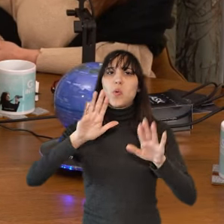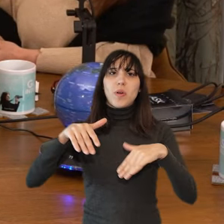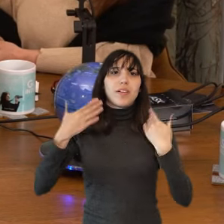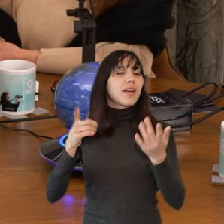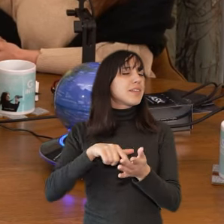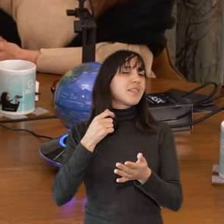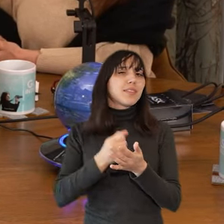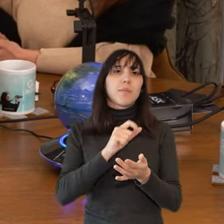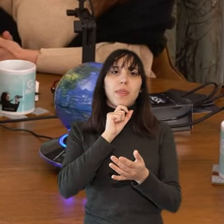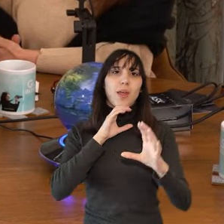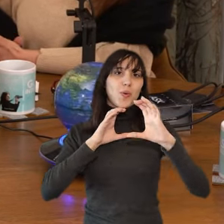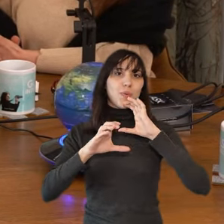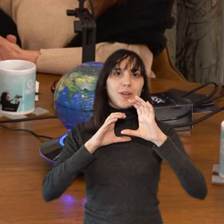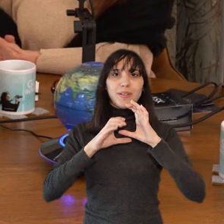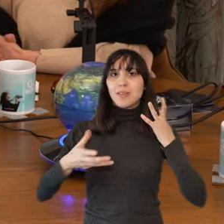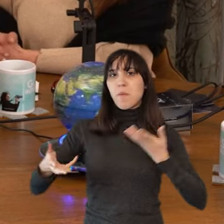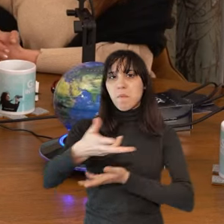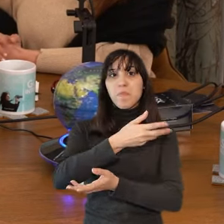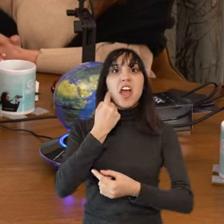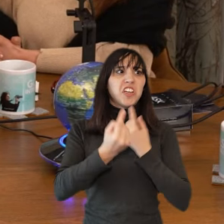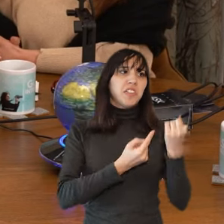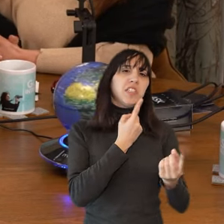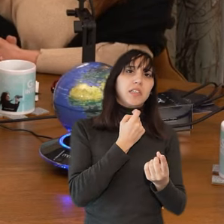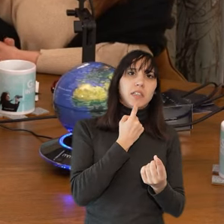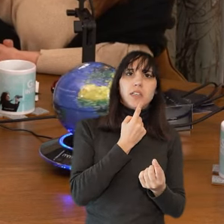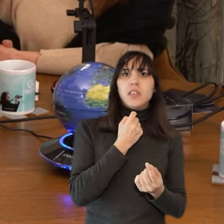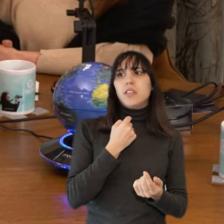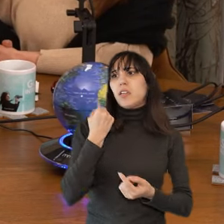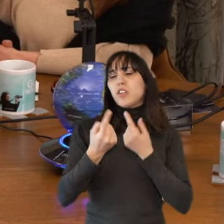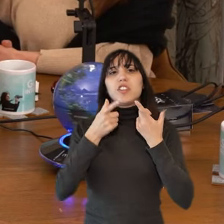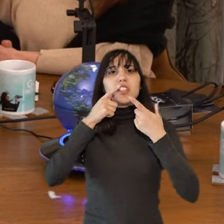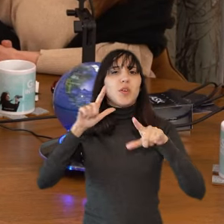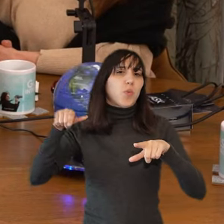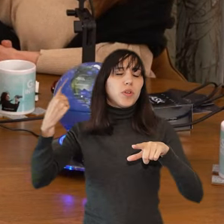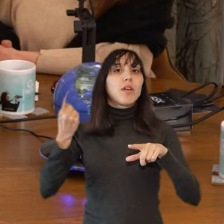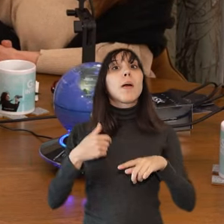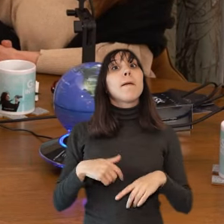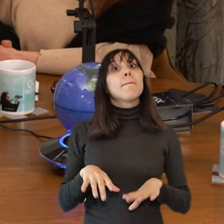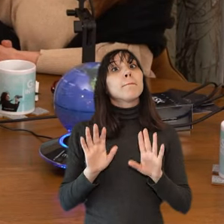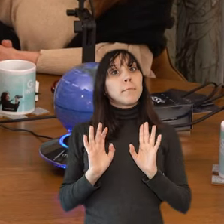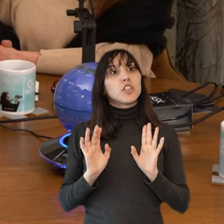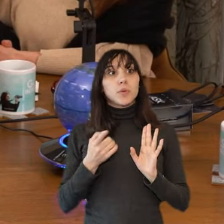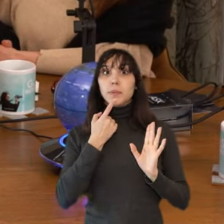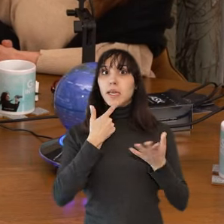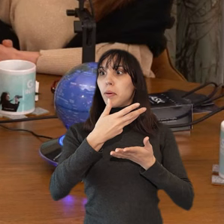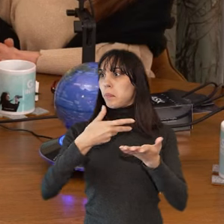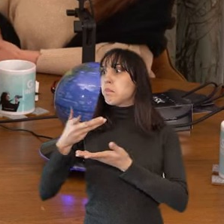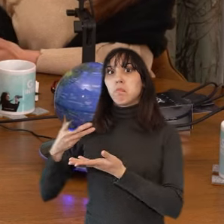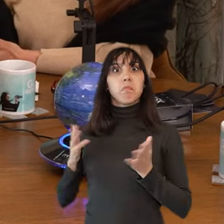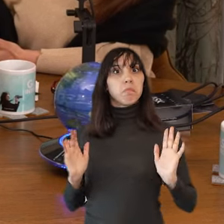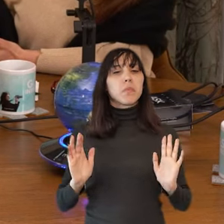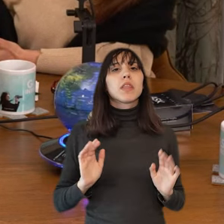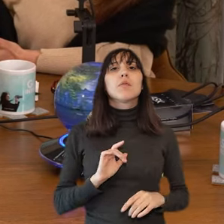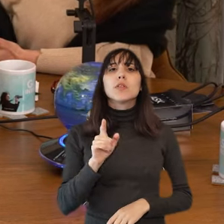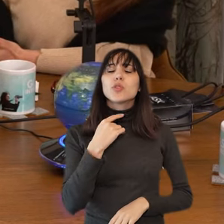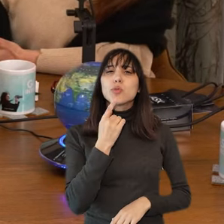forma deles comunicarem muitas vezes é o inglês out outra língua mas eles entendem-se não é portanto mas quando